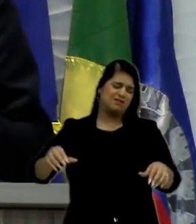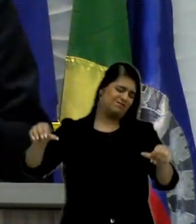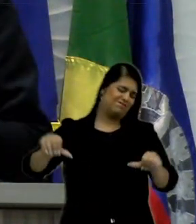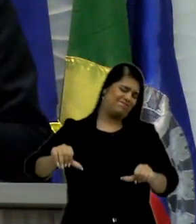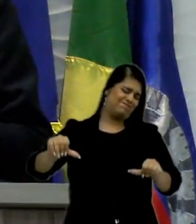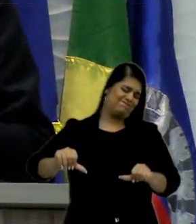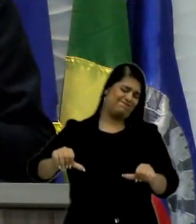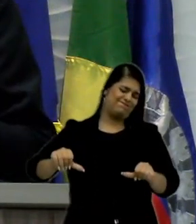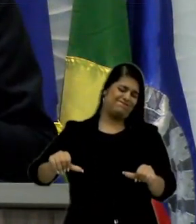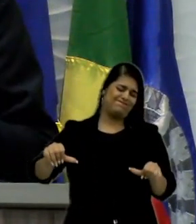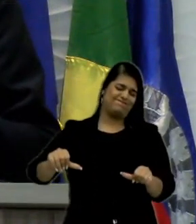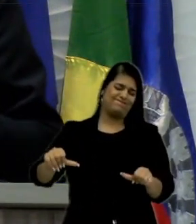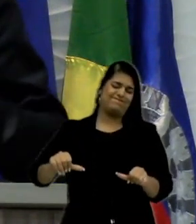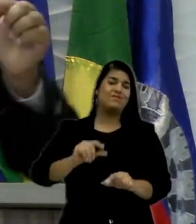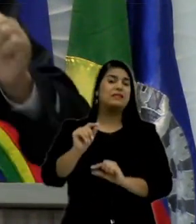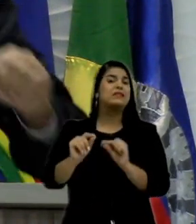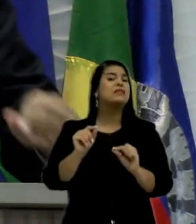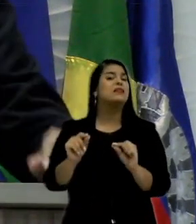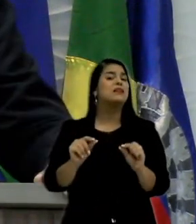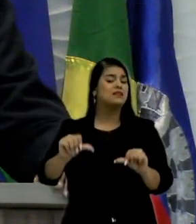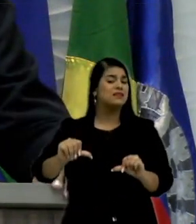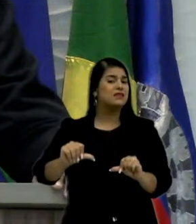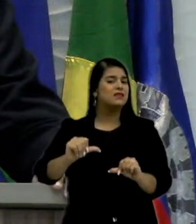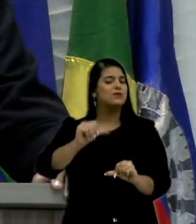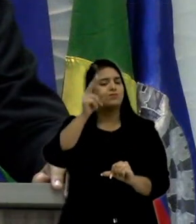prejudicado pelo prefeito pela